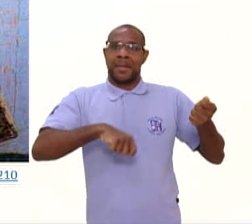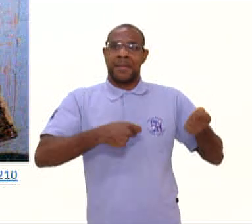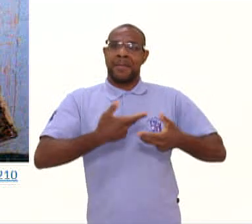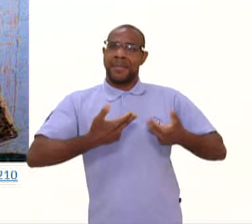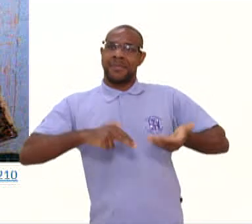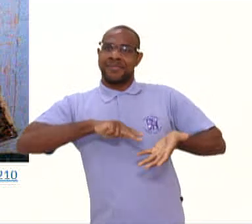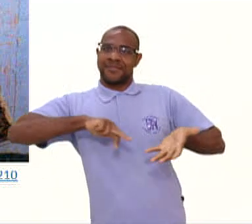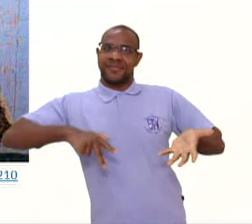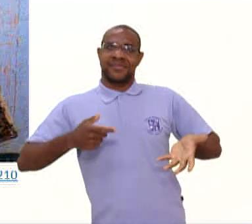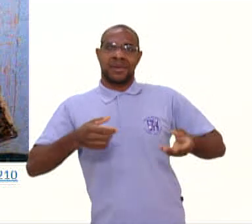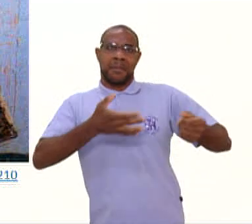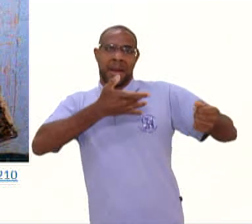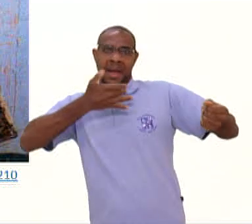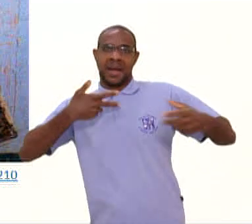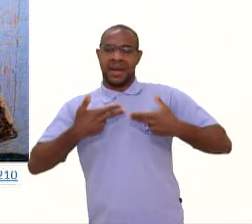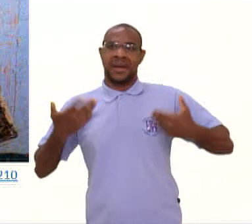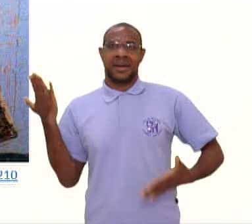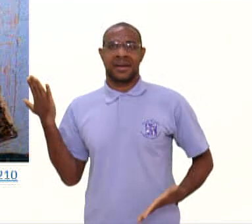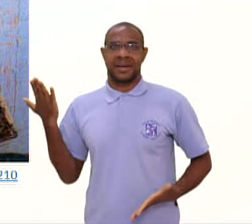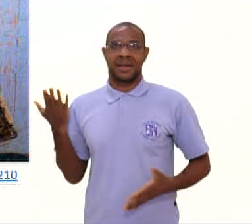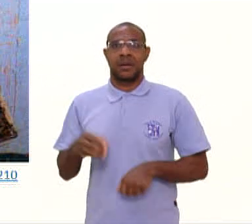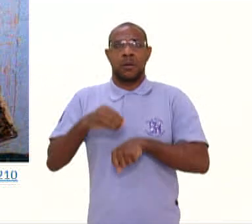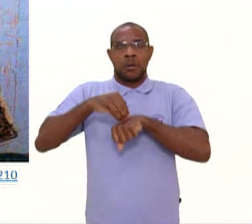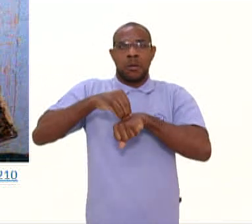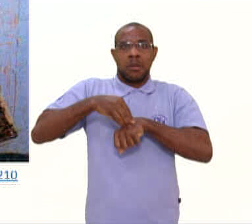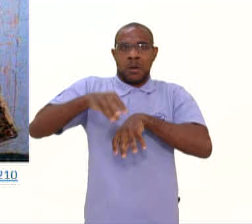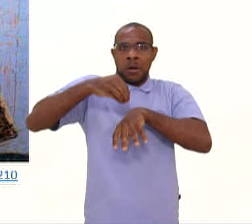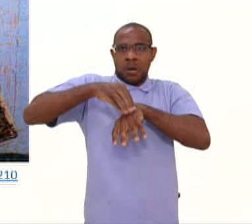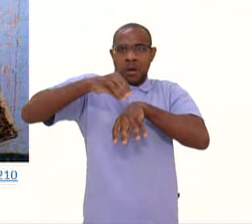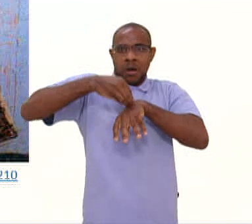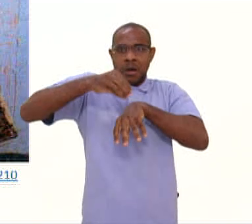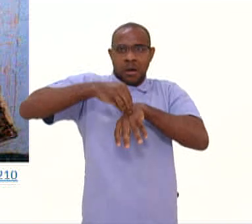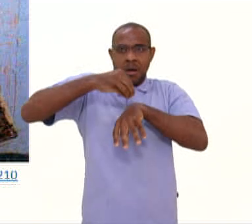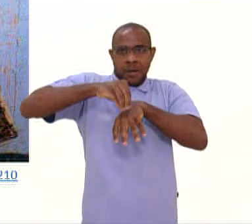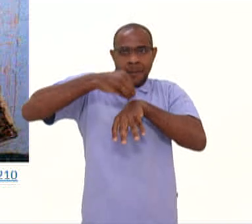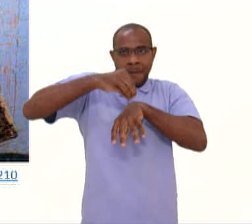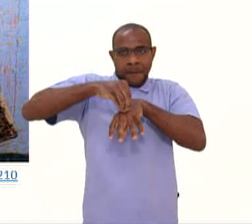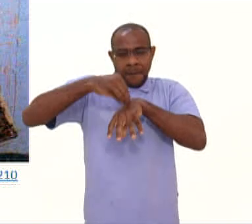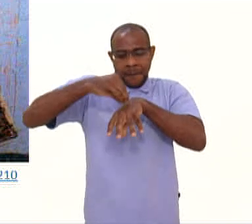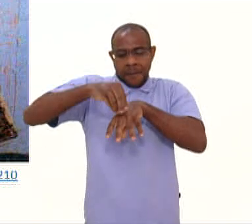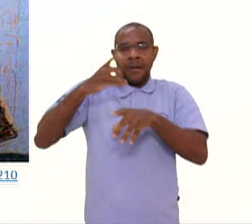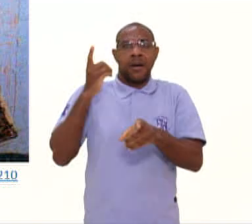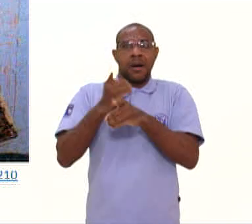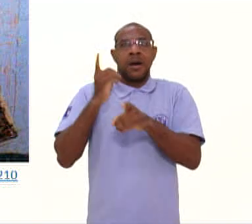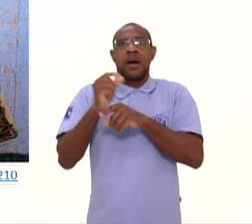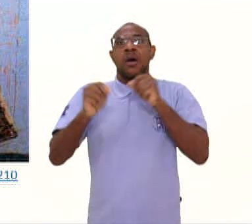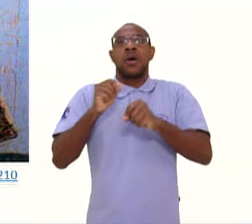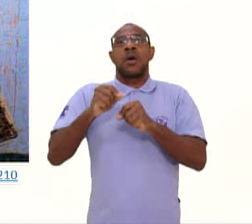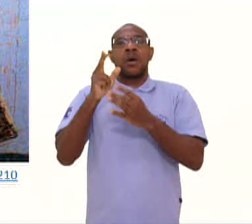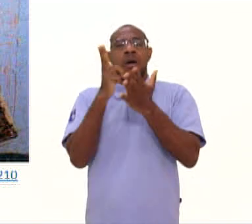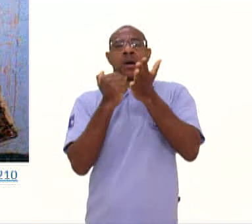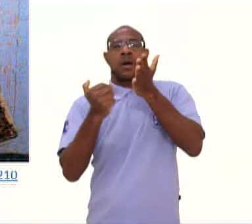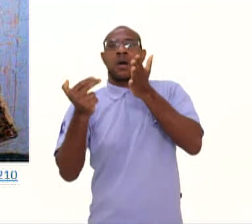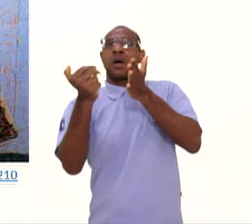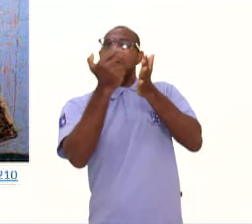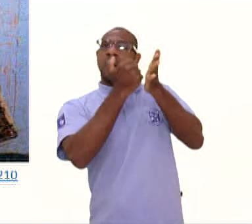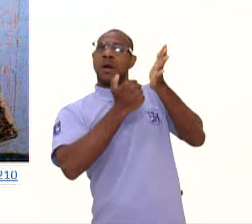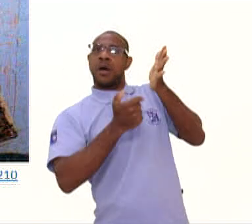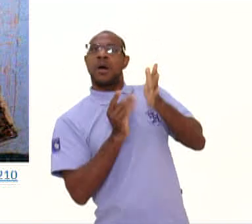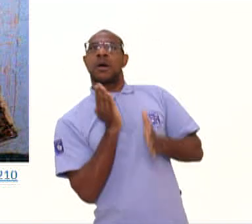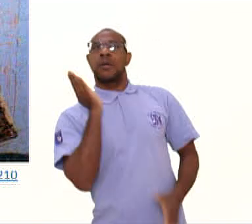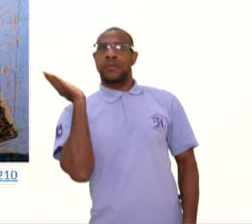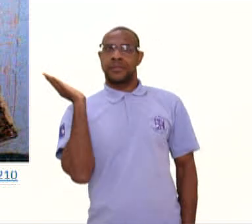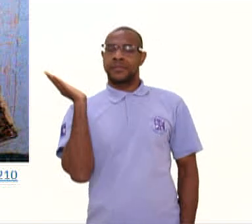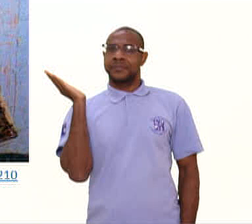mãos, certo? Então ali, ó, as escavações arqueológicas encontraram uma pintura da tumba de